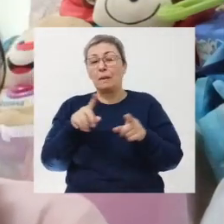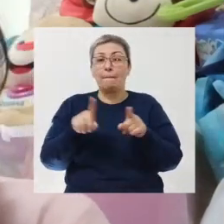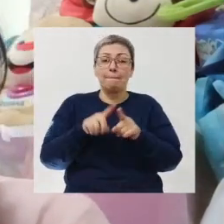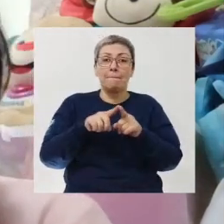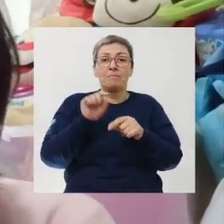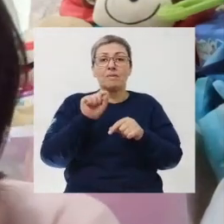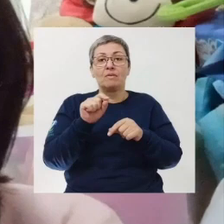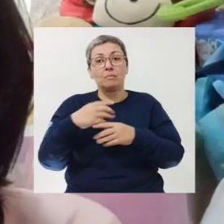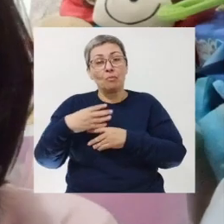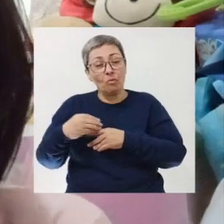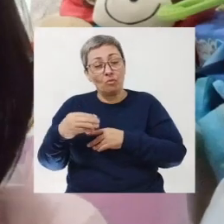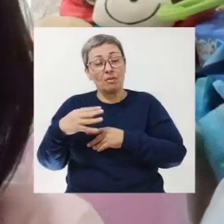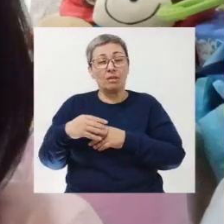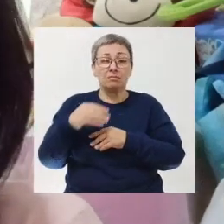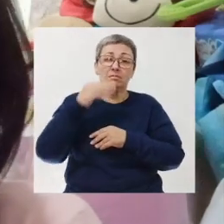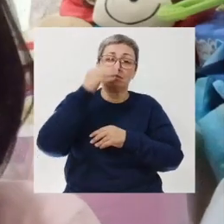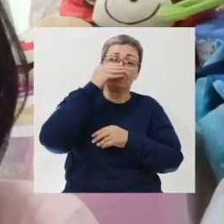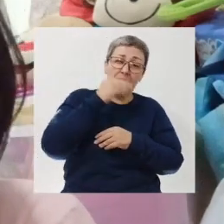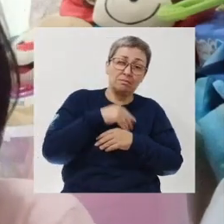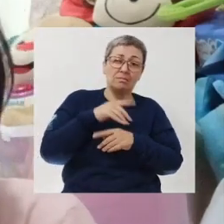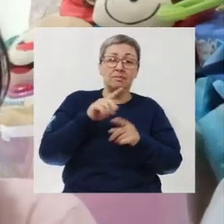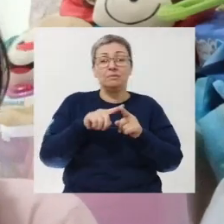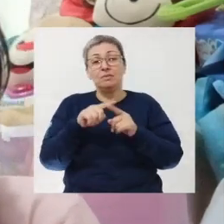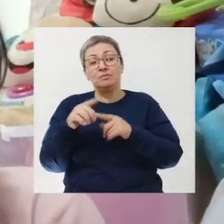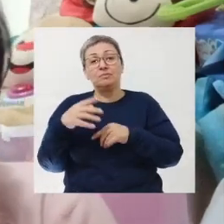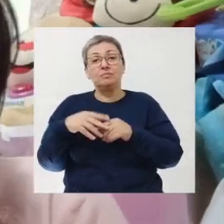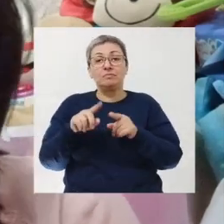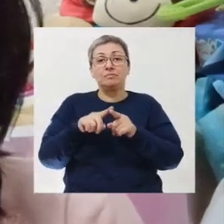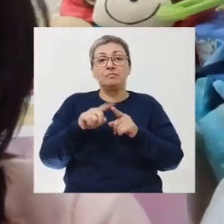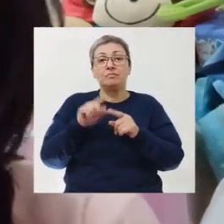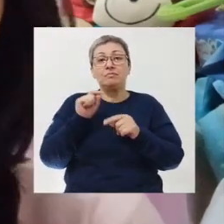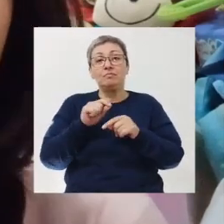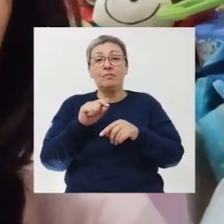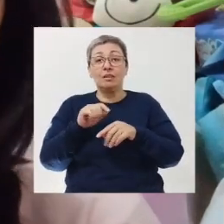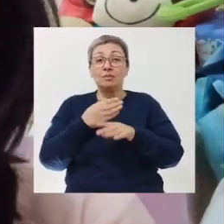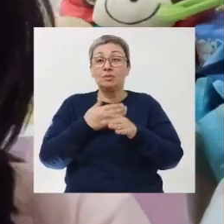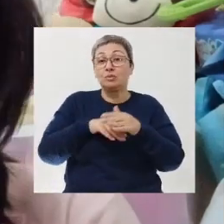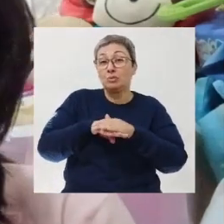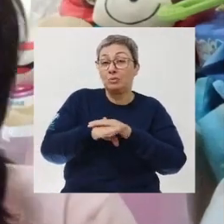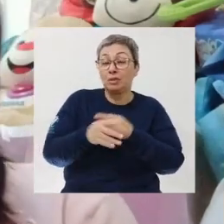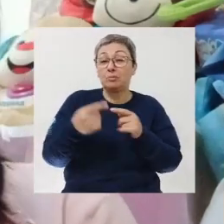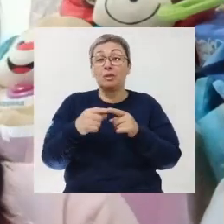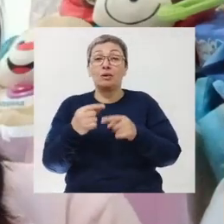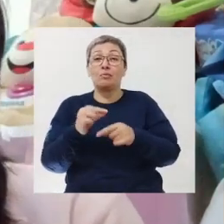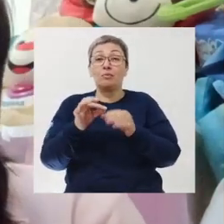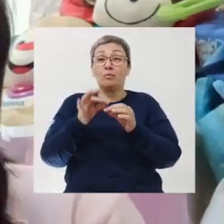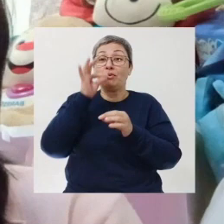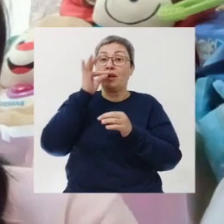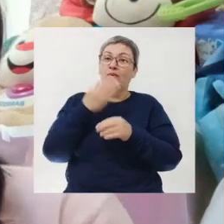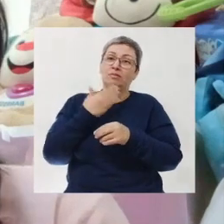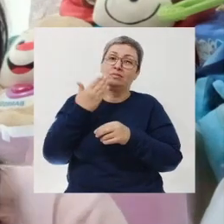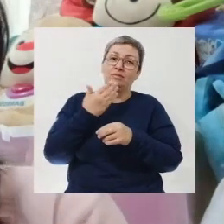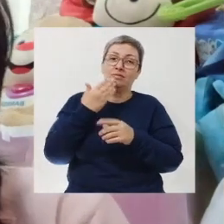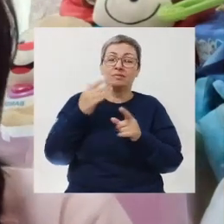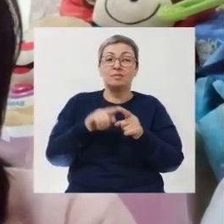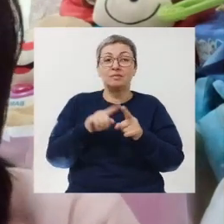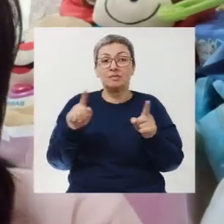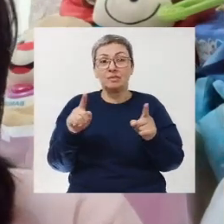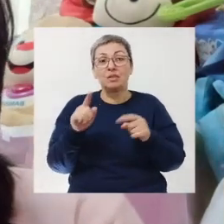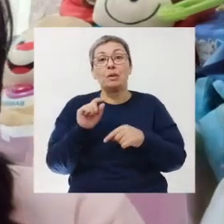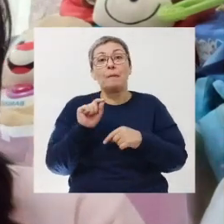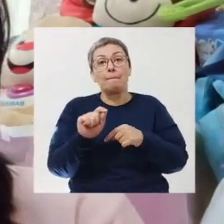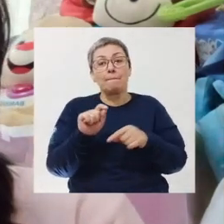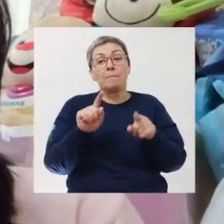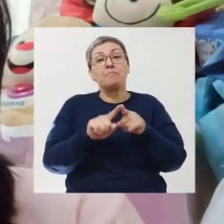preguiçosa. Ela mamava, mas ela era bem preguiçosa para pegar o peito, também era mal acostumada com a sonda,